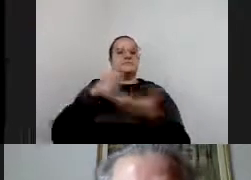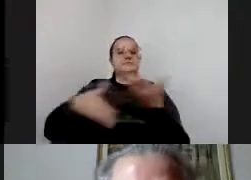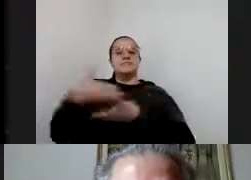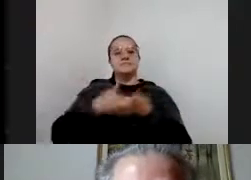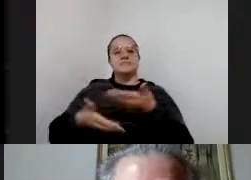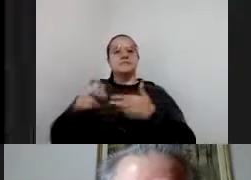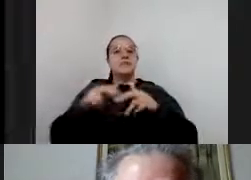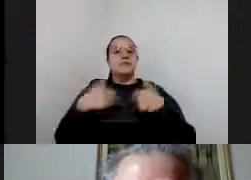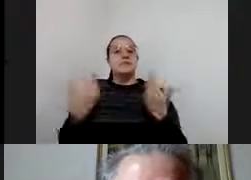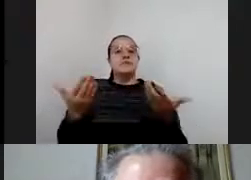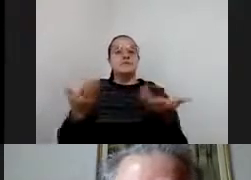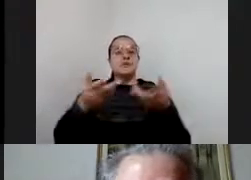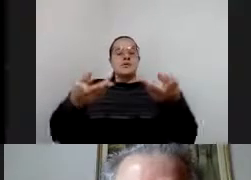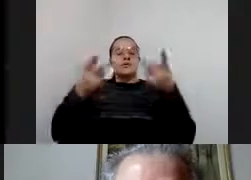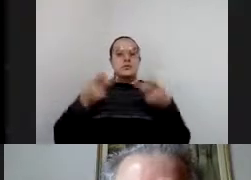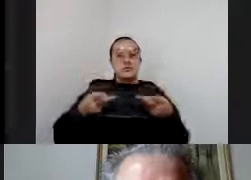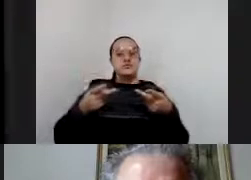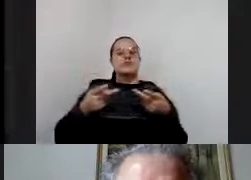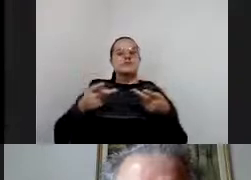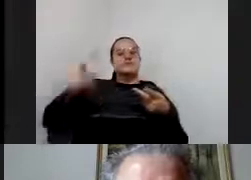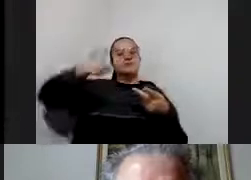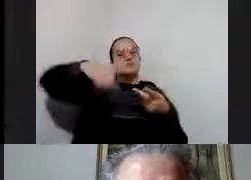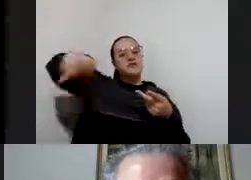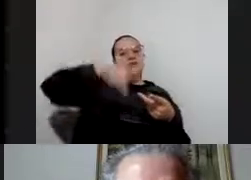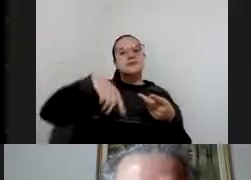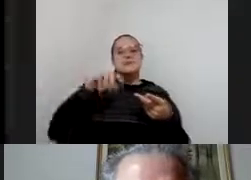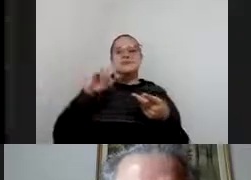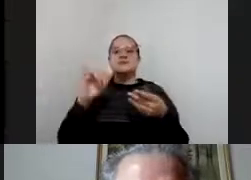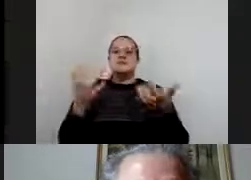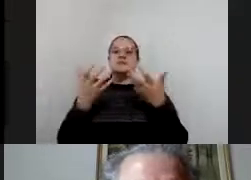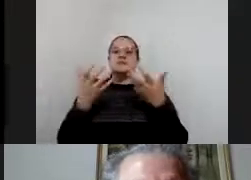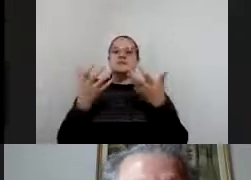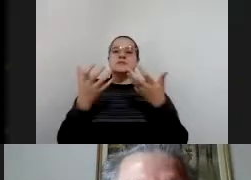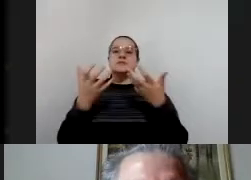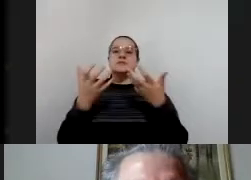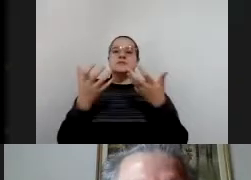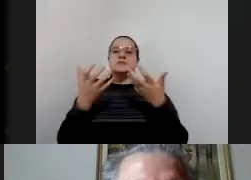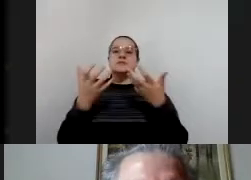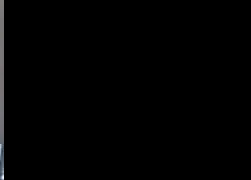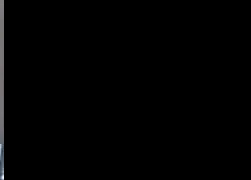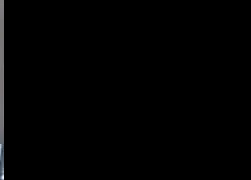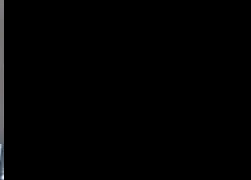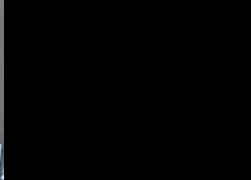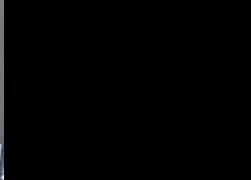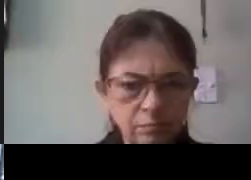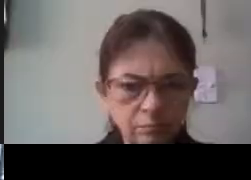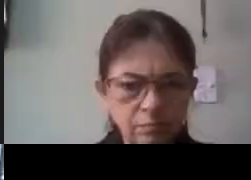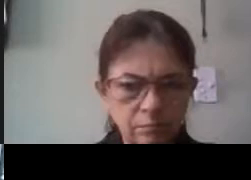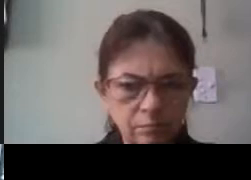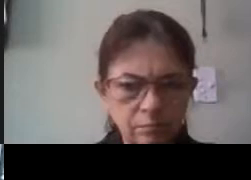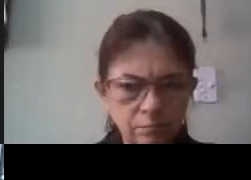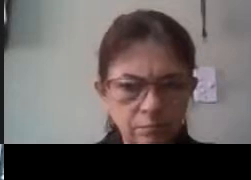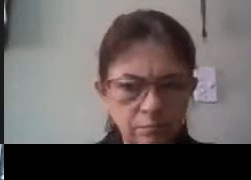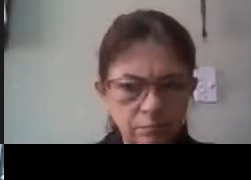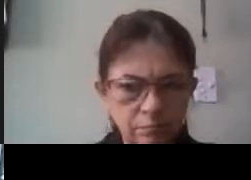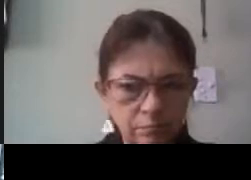também para que quem queira, né, seja familiar de pessoa com deficiência, pessoas com deficiência, pessoas que